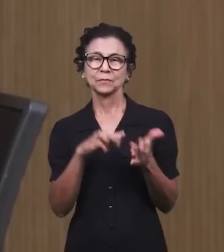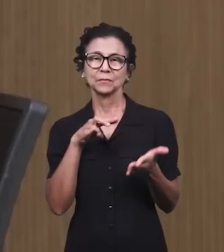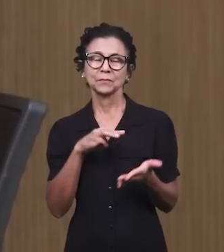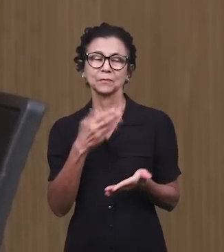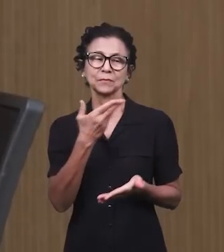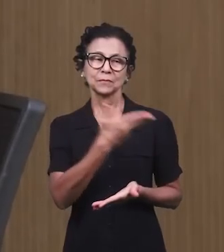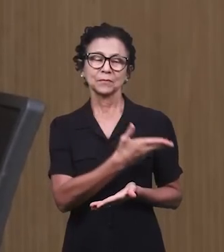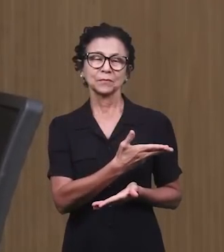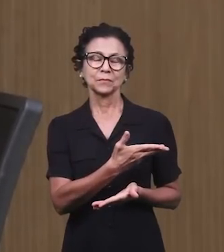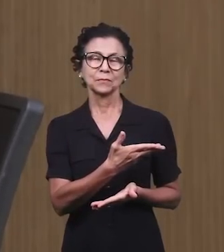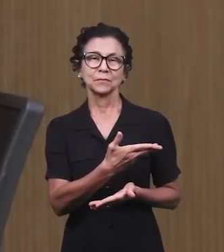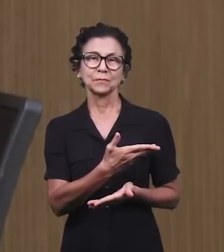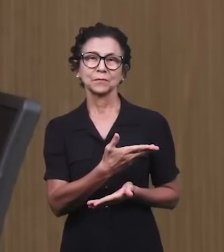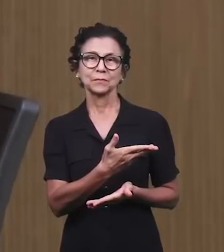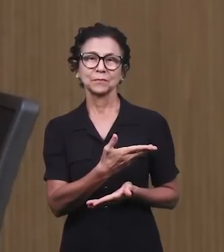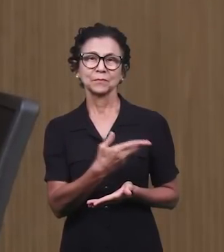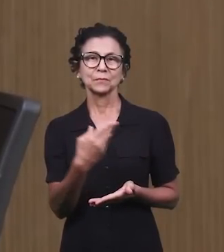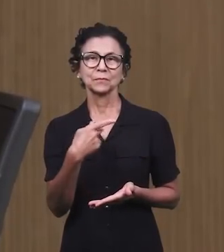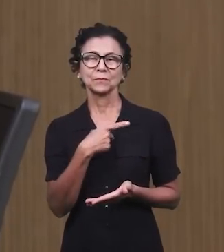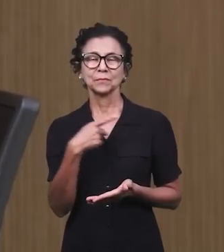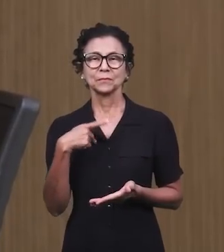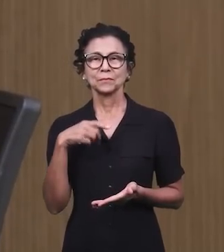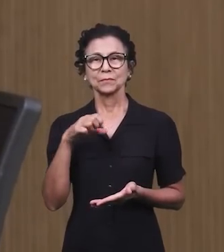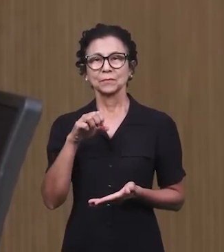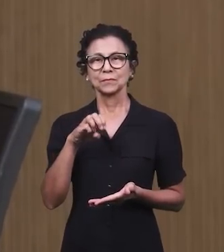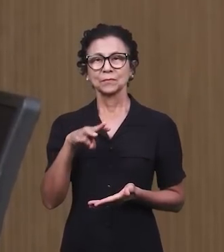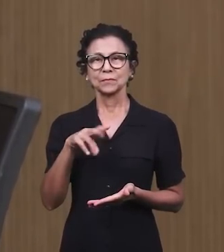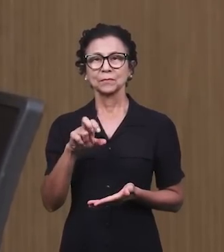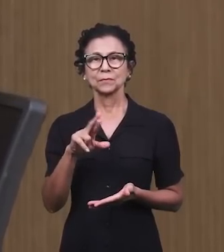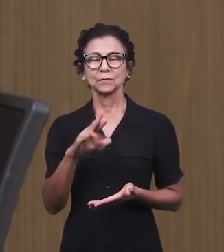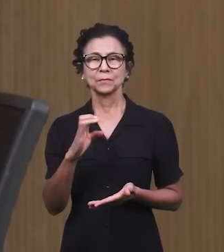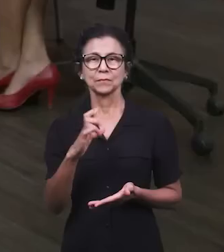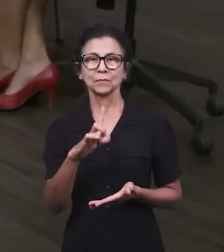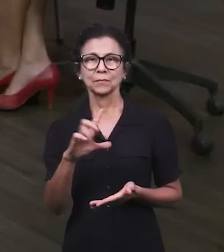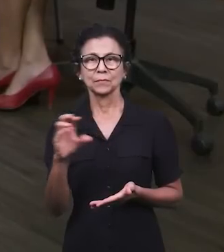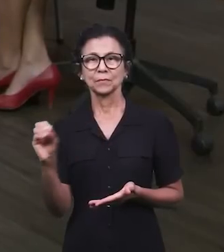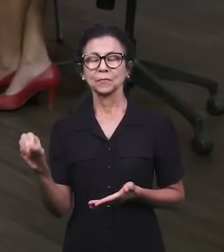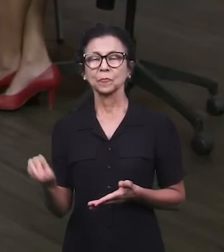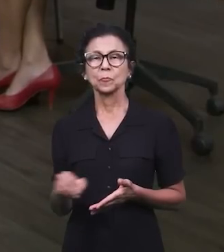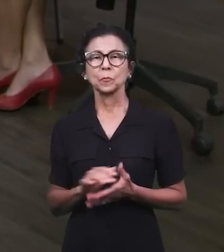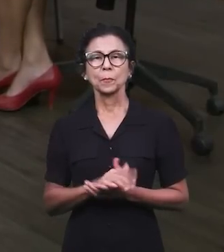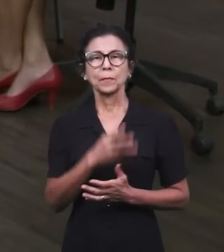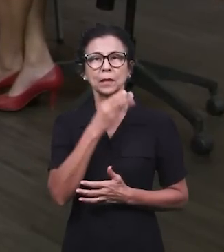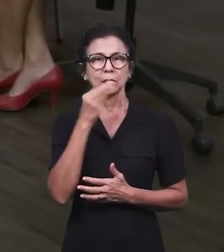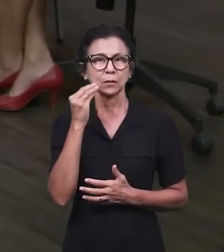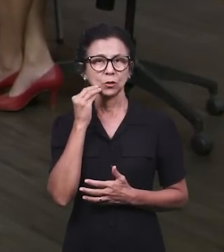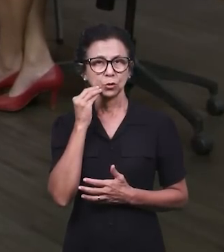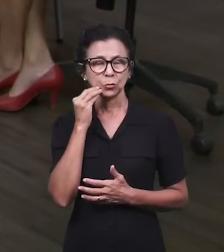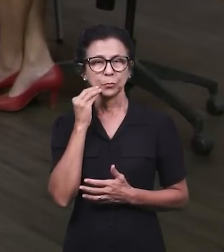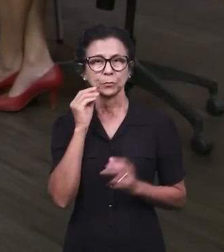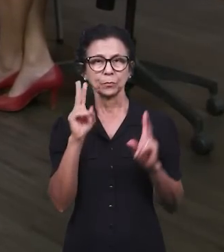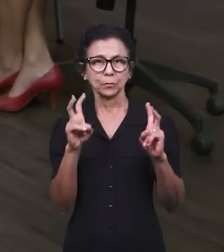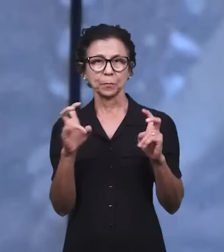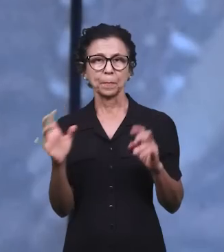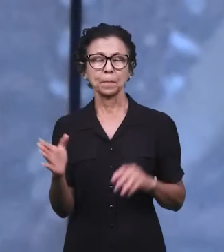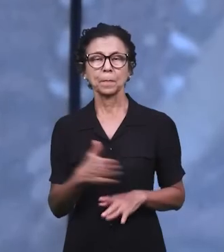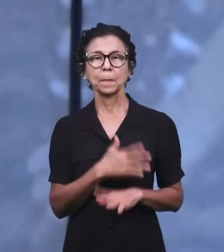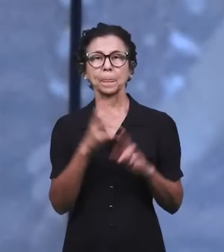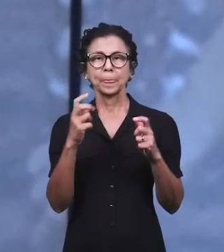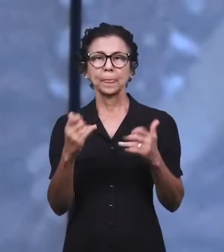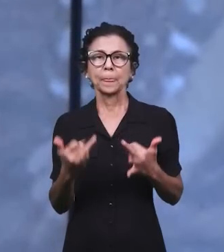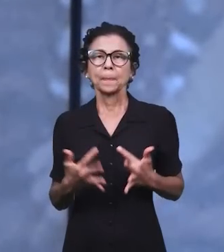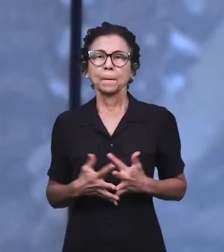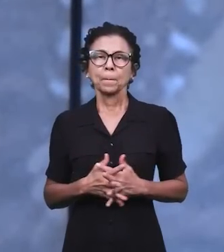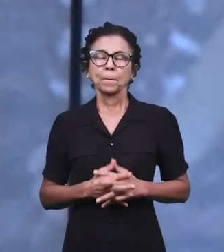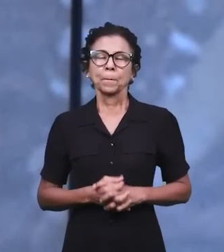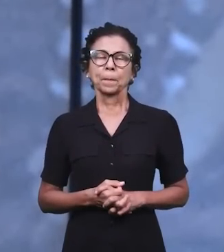continuar com a gente neste precioso tema, né, pastor? Jejum. Jejum. Deixa eu explicar uma coisa para você que está nos assistindo. Nós estamos